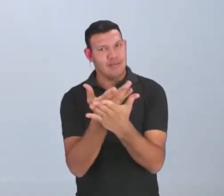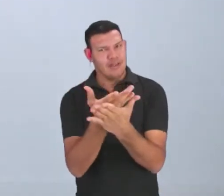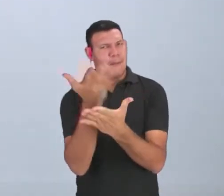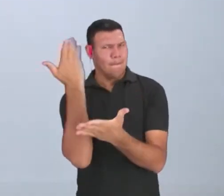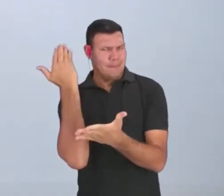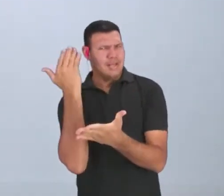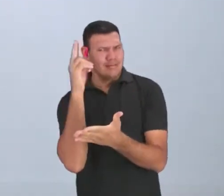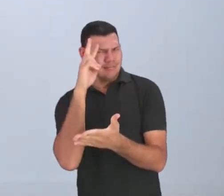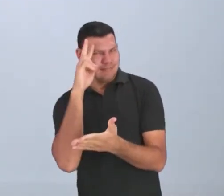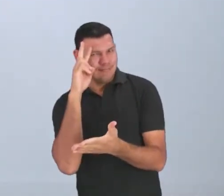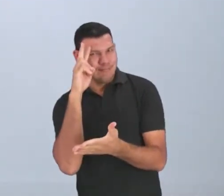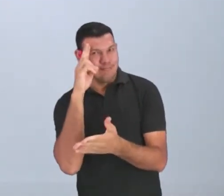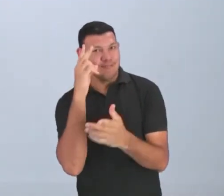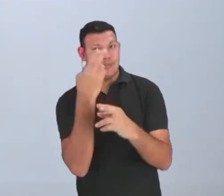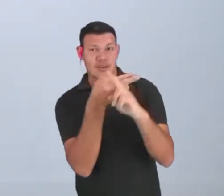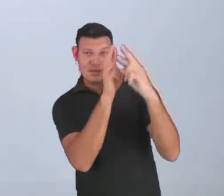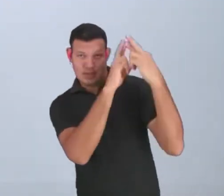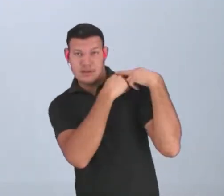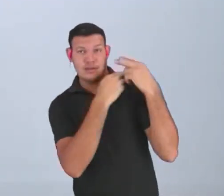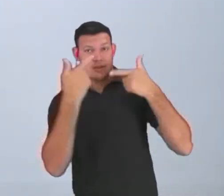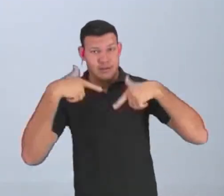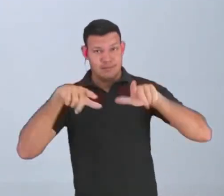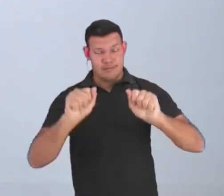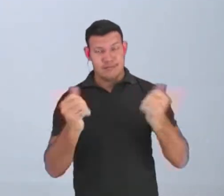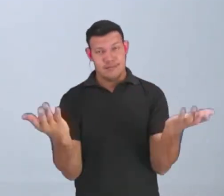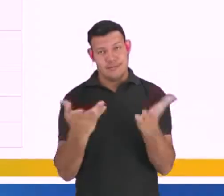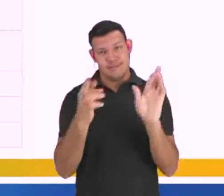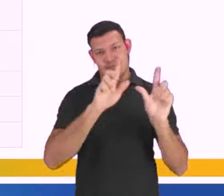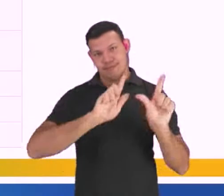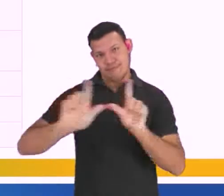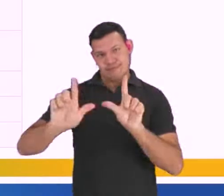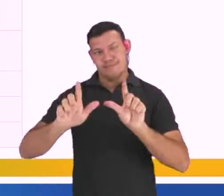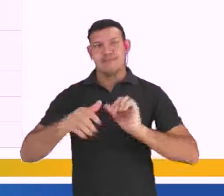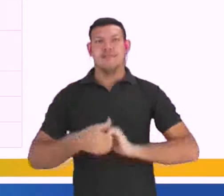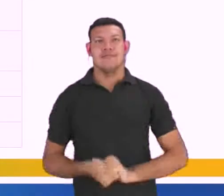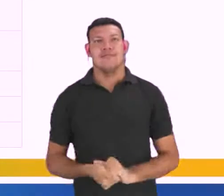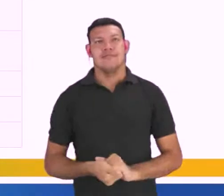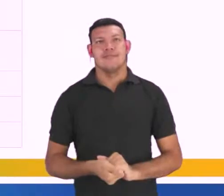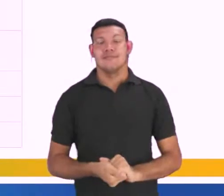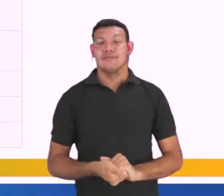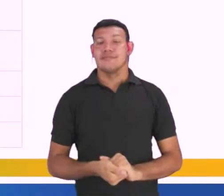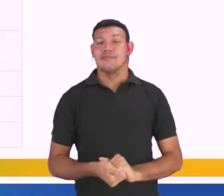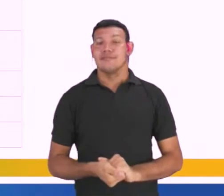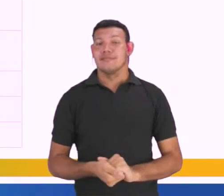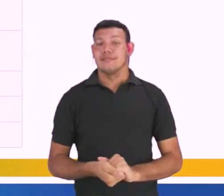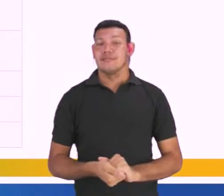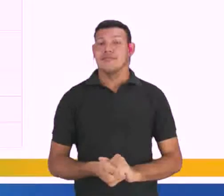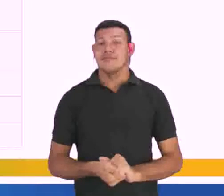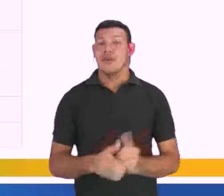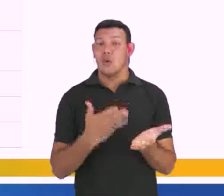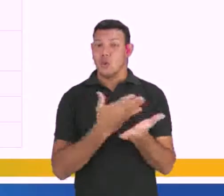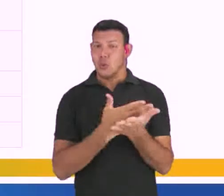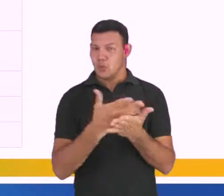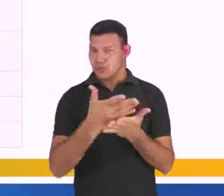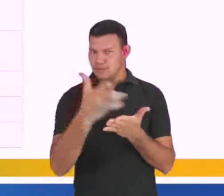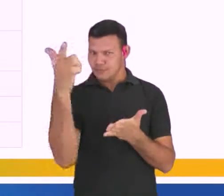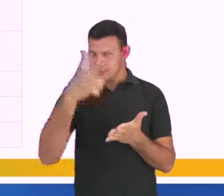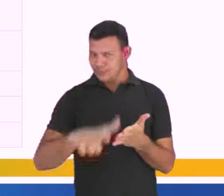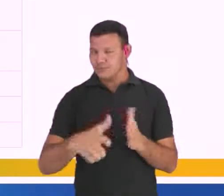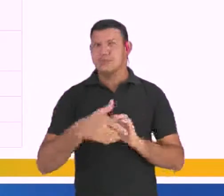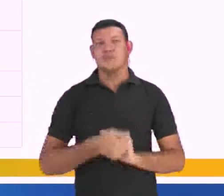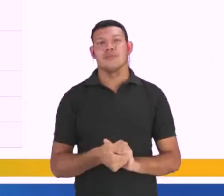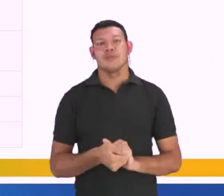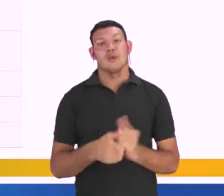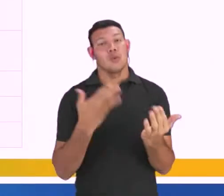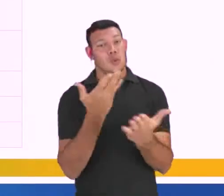tá bom? Vamos para o slide? Para recomeçar, na aula anterior, começamos o nosso estudo